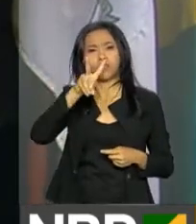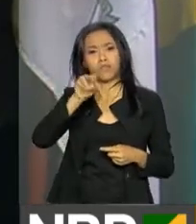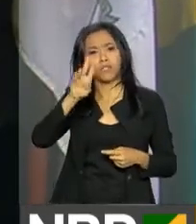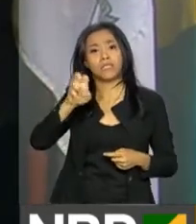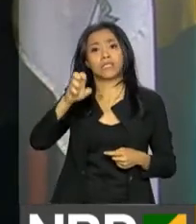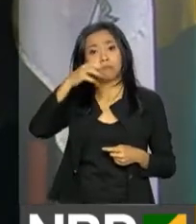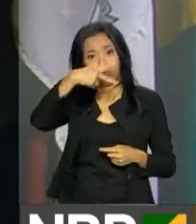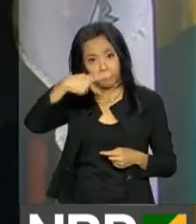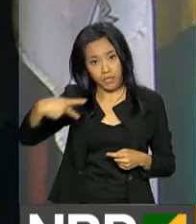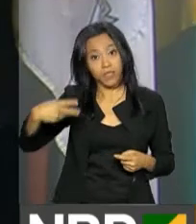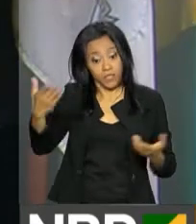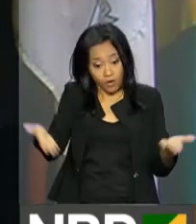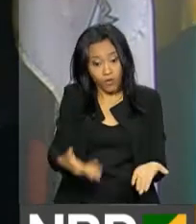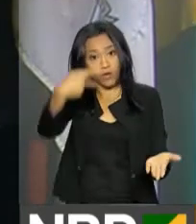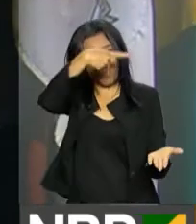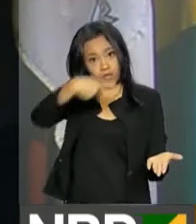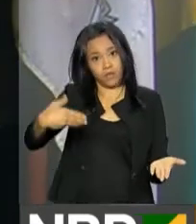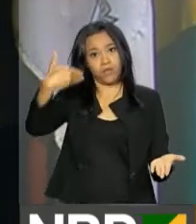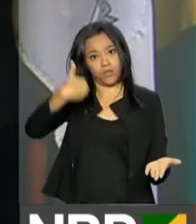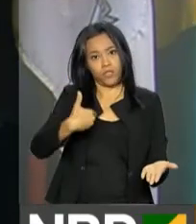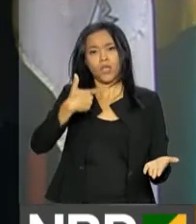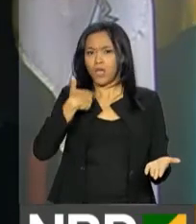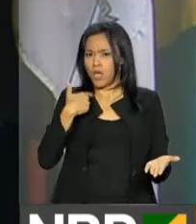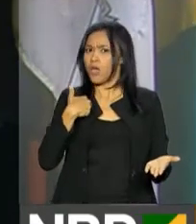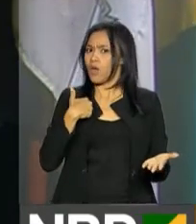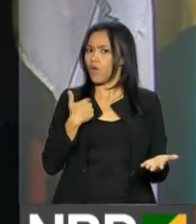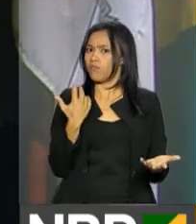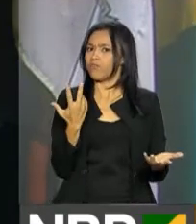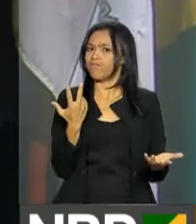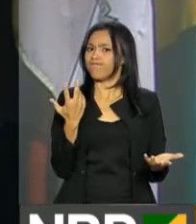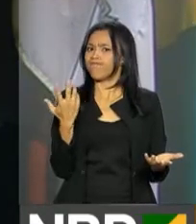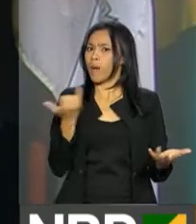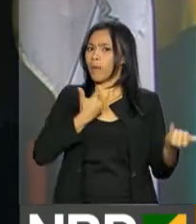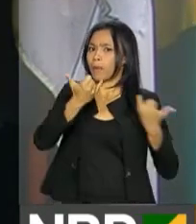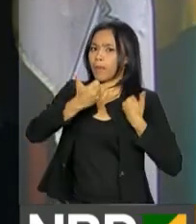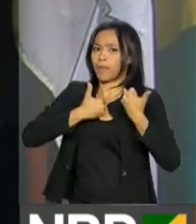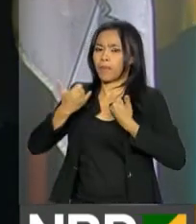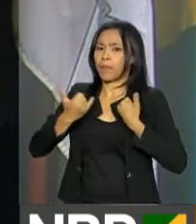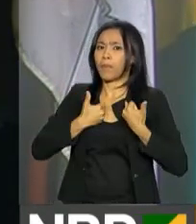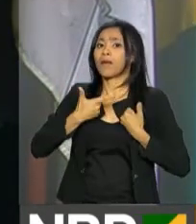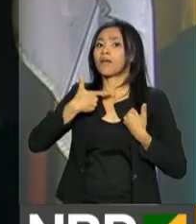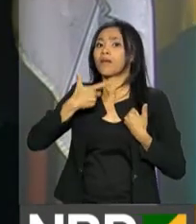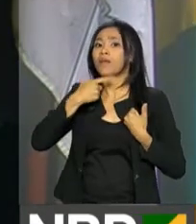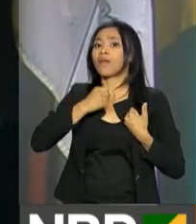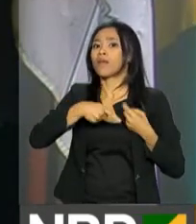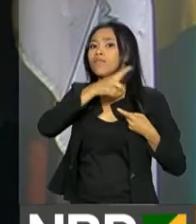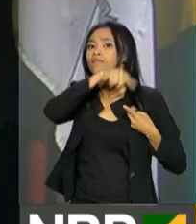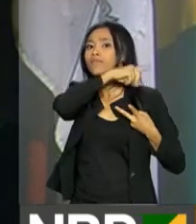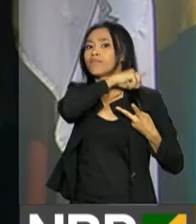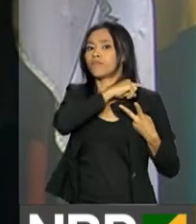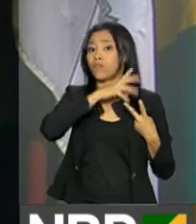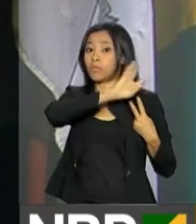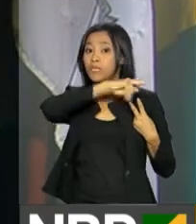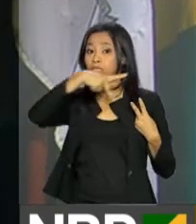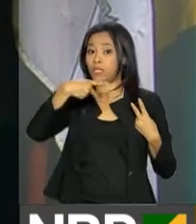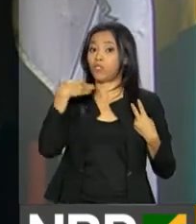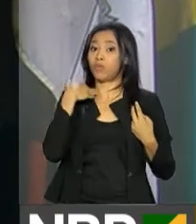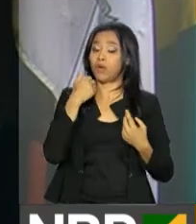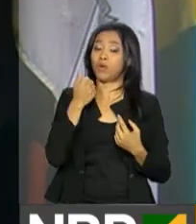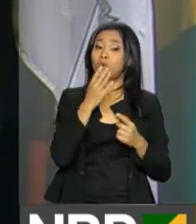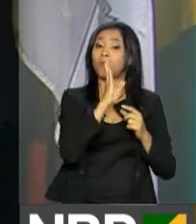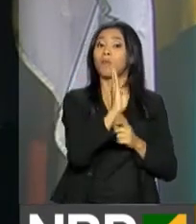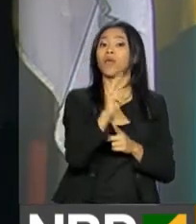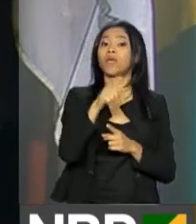presidente eu ouço relatos daqueles governador pezão que presidiram o presiden o bnds é um corpo